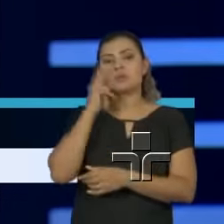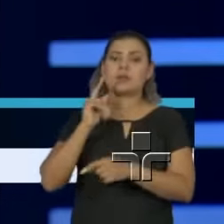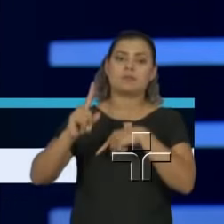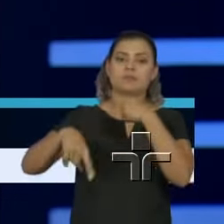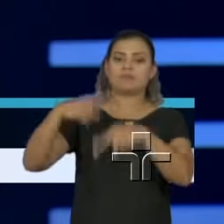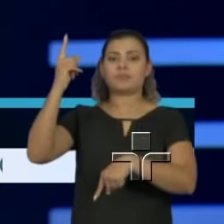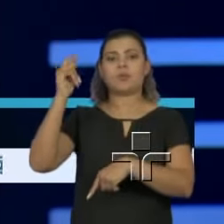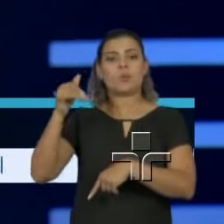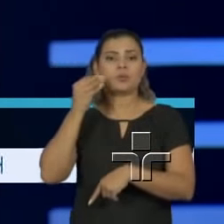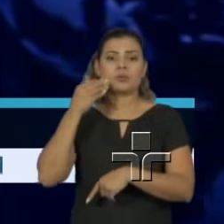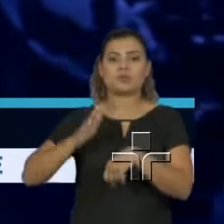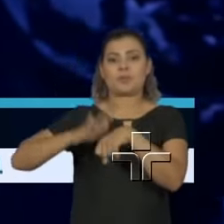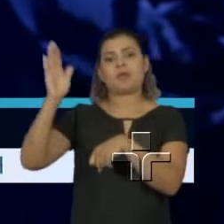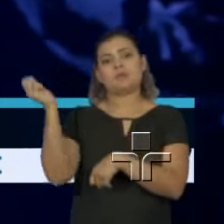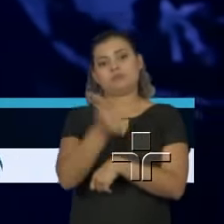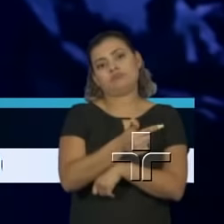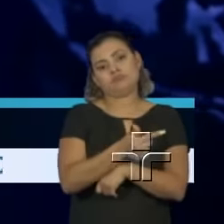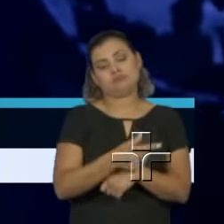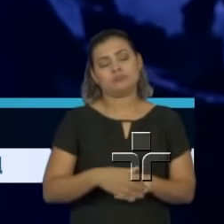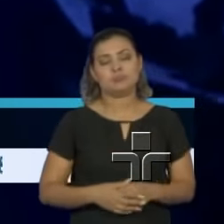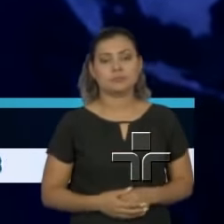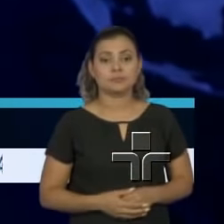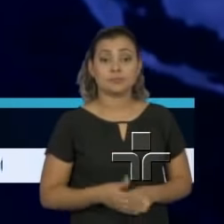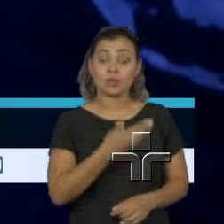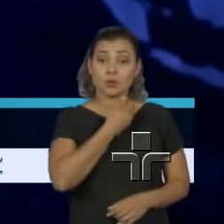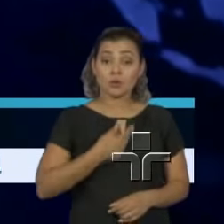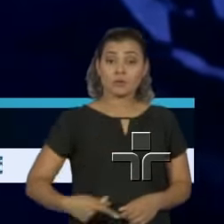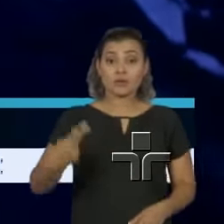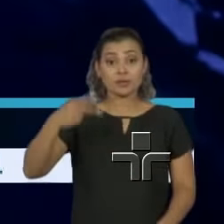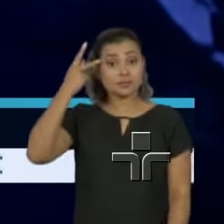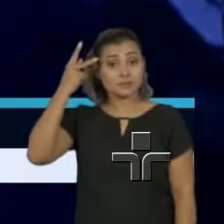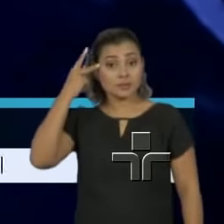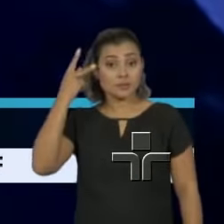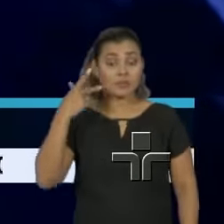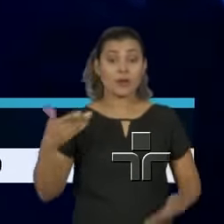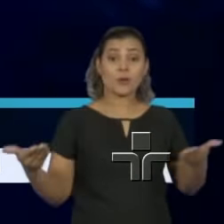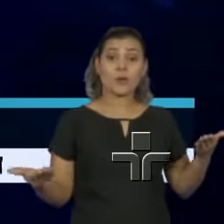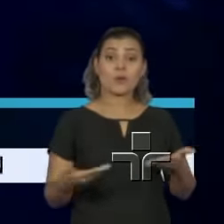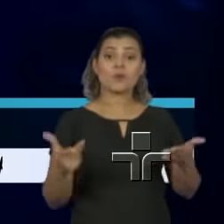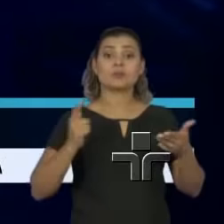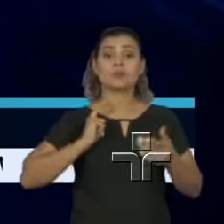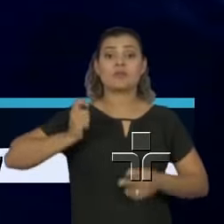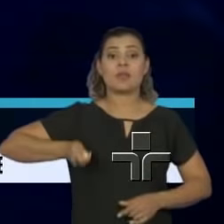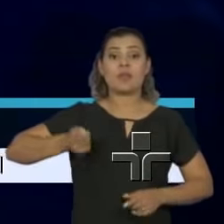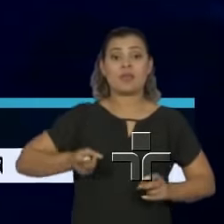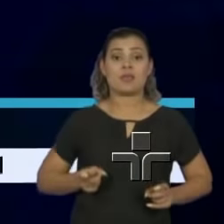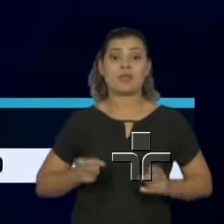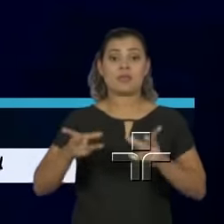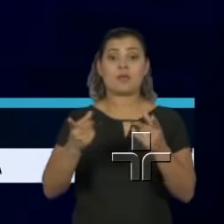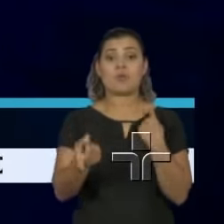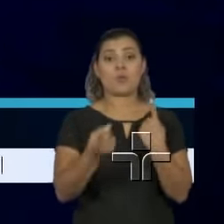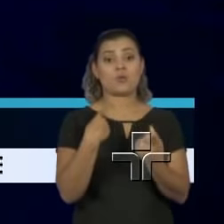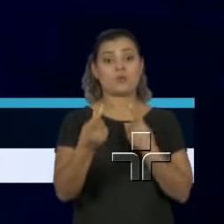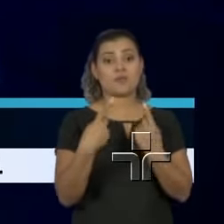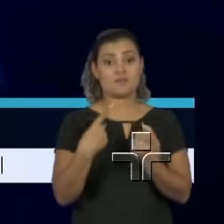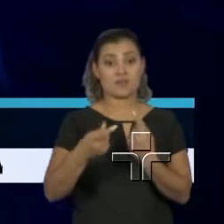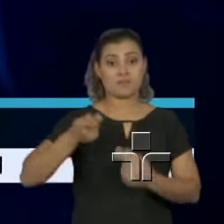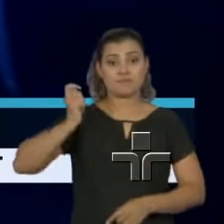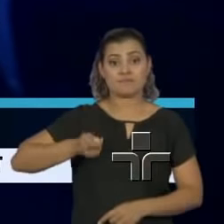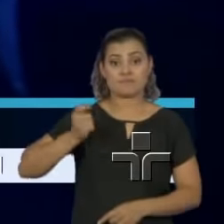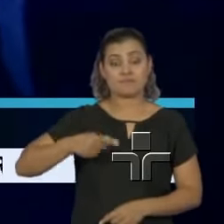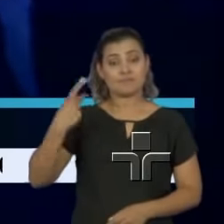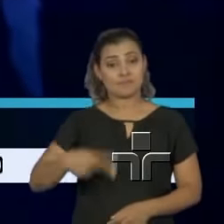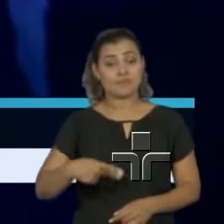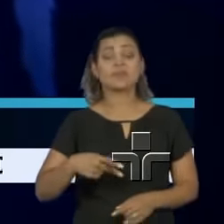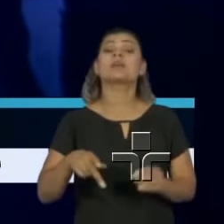mais oportunidades. E o governo do estado de São Paulo realizou hoje o maior leilão de rodovias em um único lote no país,